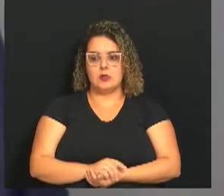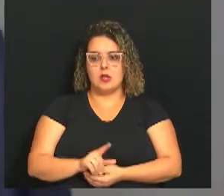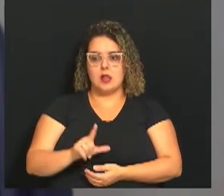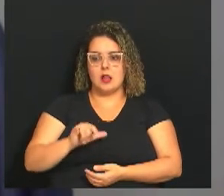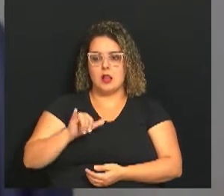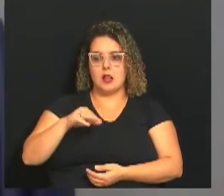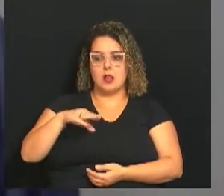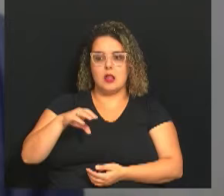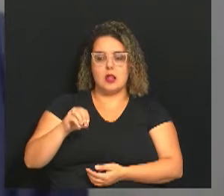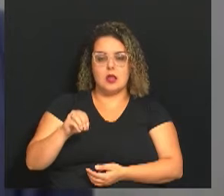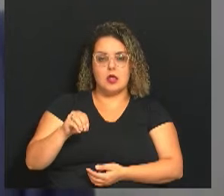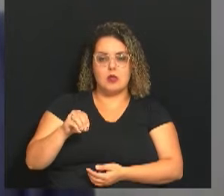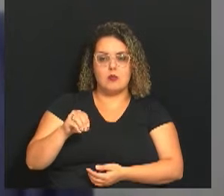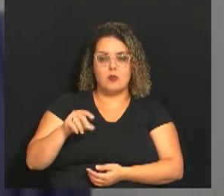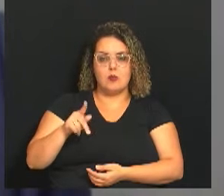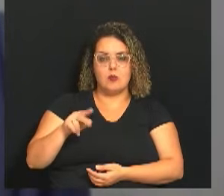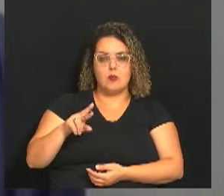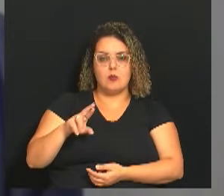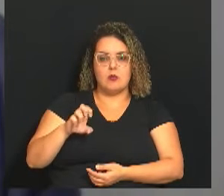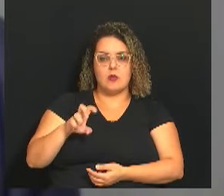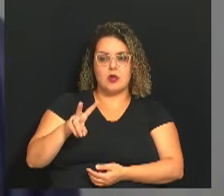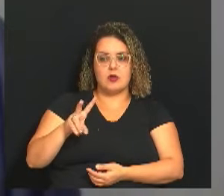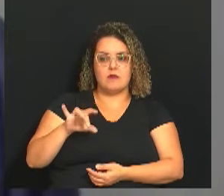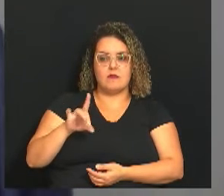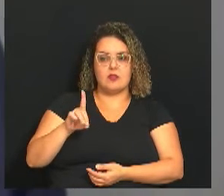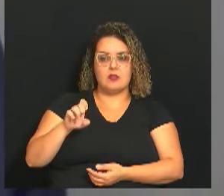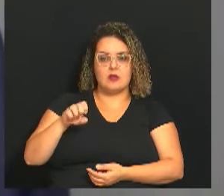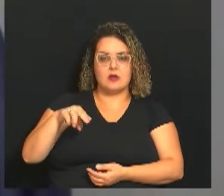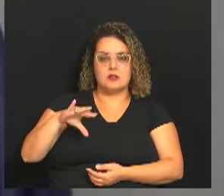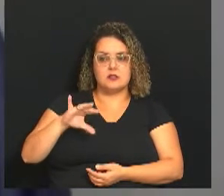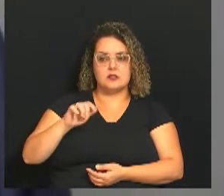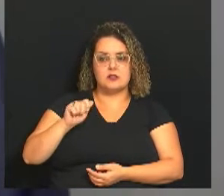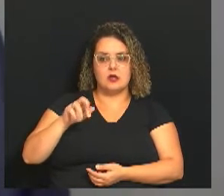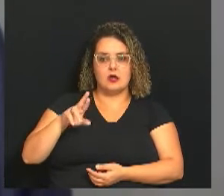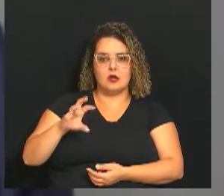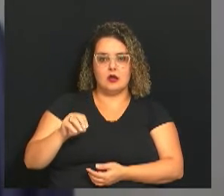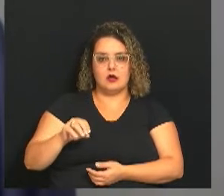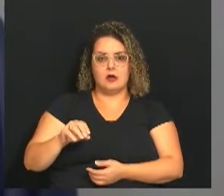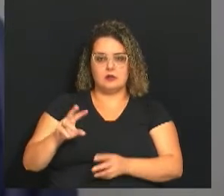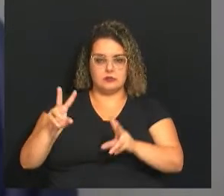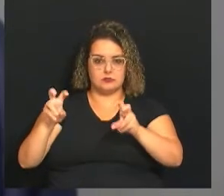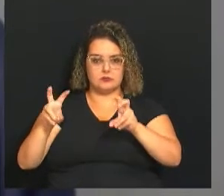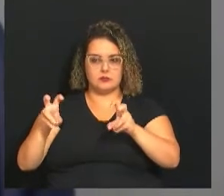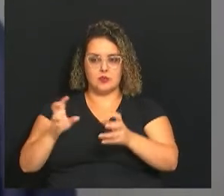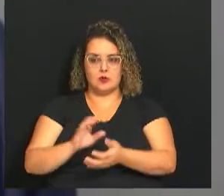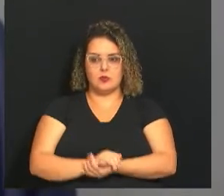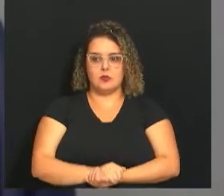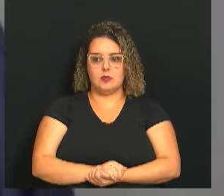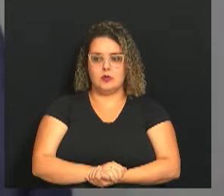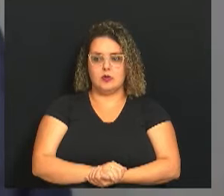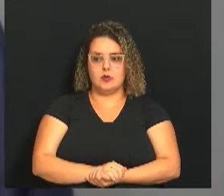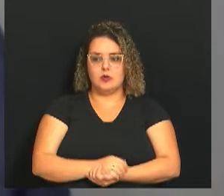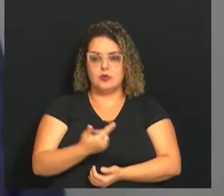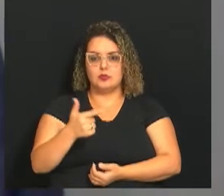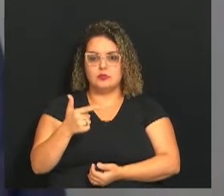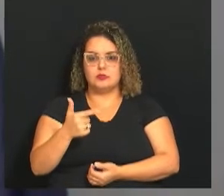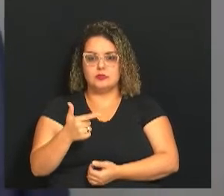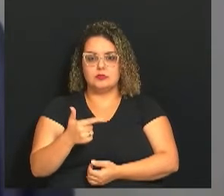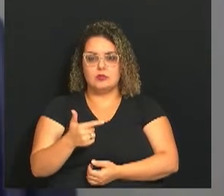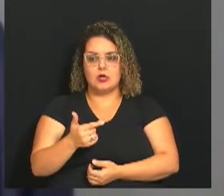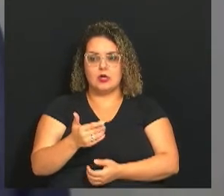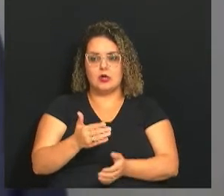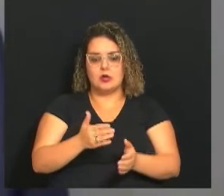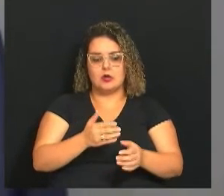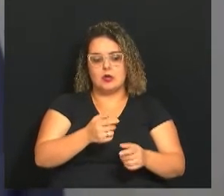um meio termo entre o afastamento pelo INSS e alguma fase prévia em que ele fique